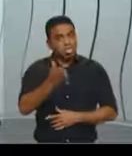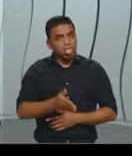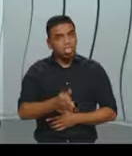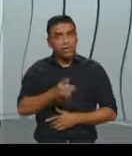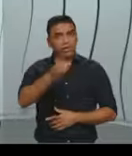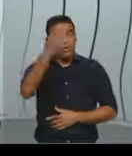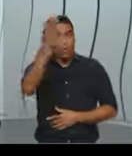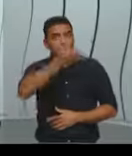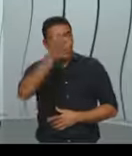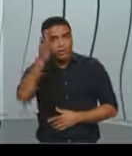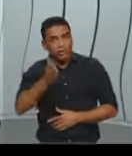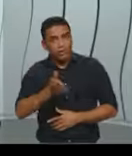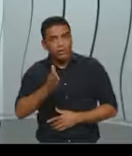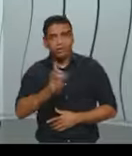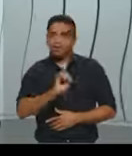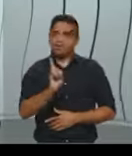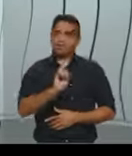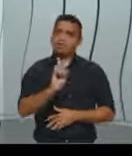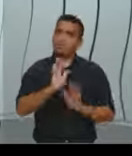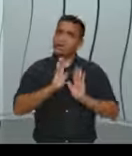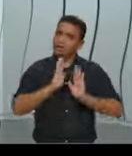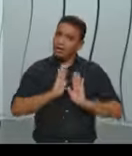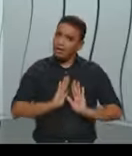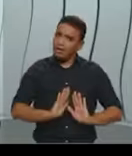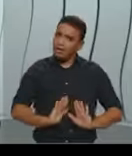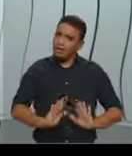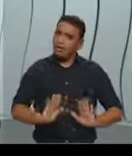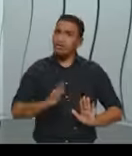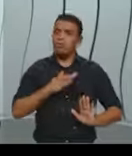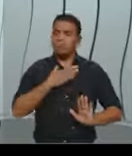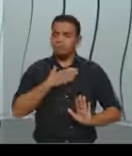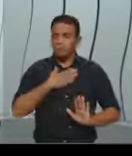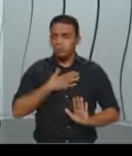vez, beleza? Não corte de uma vez.